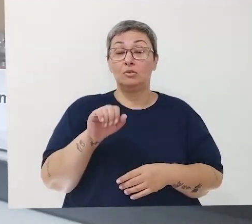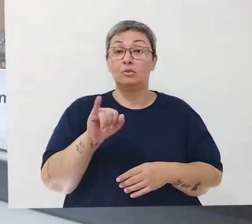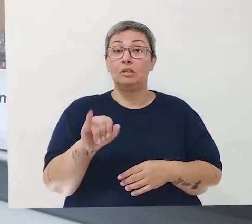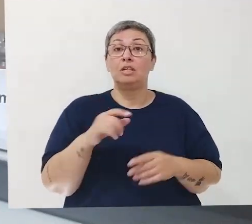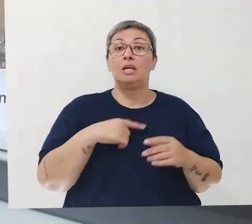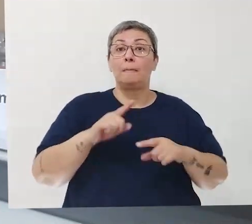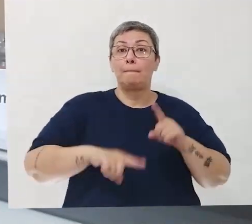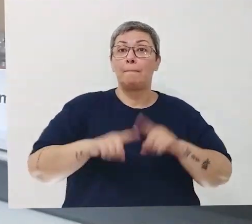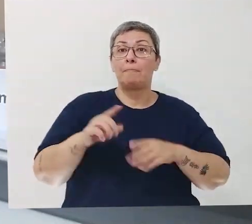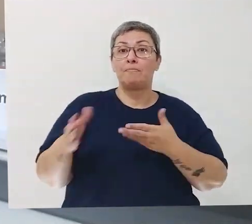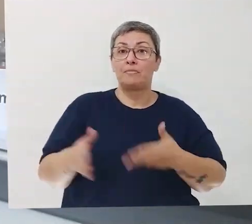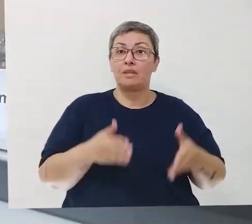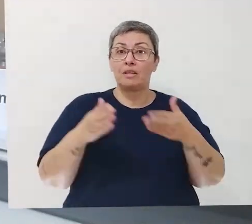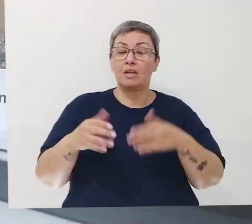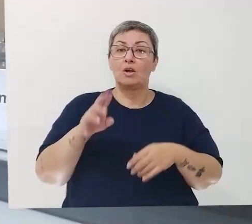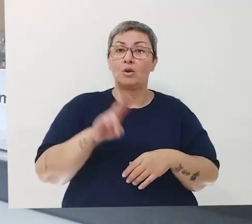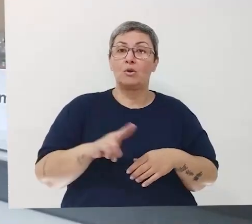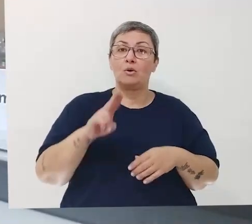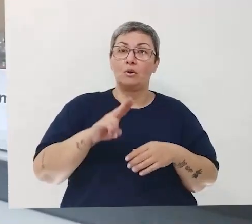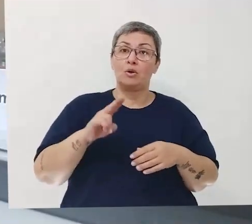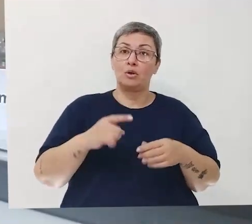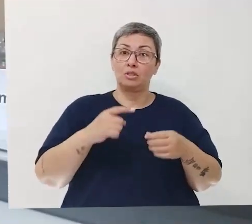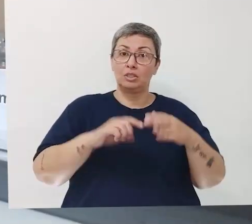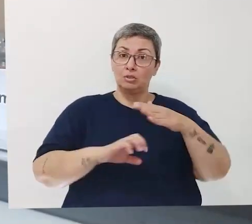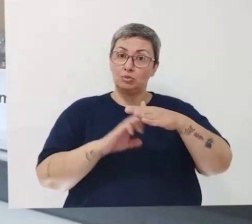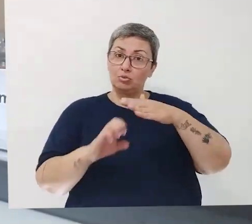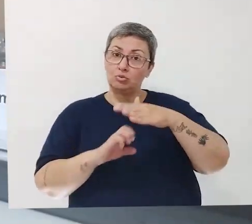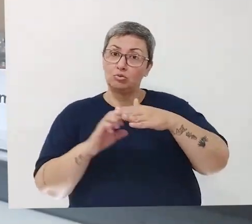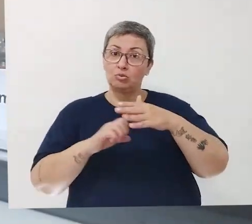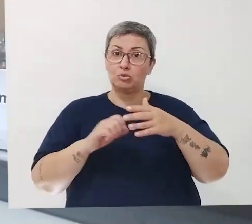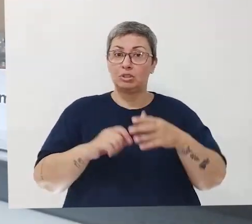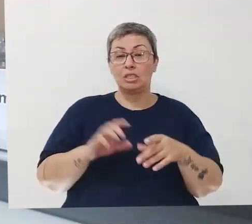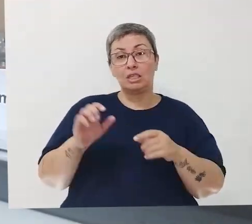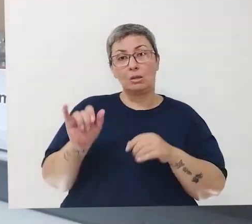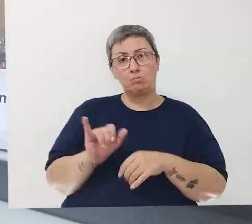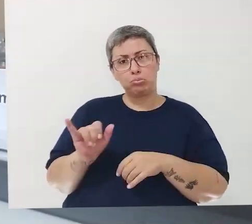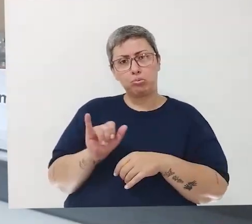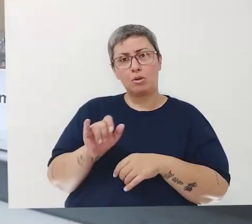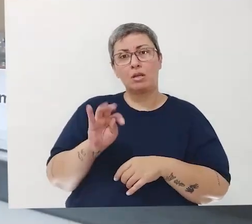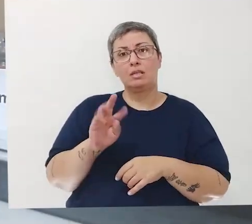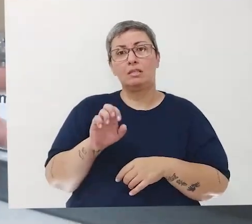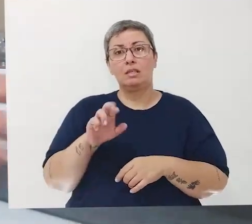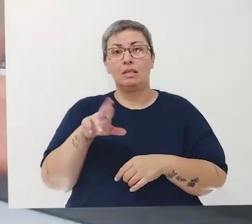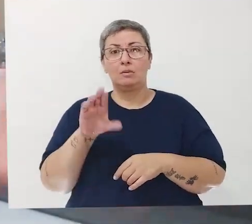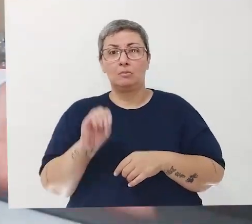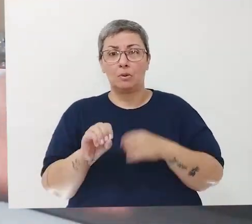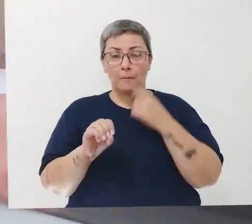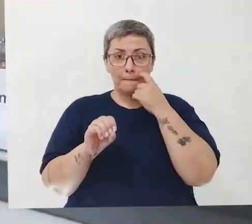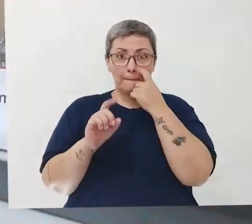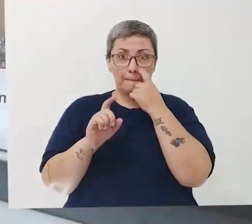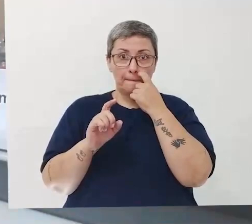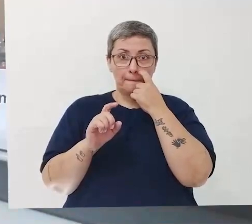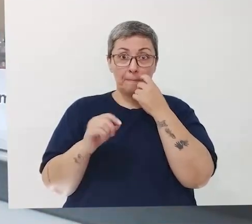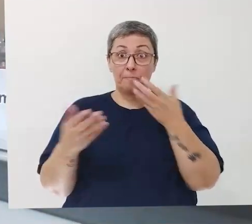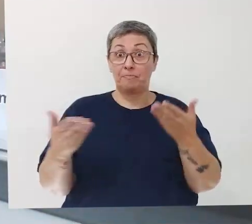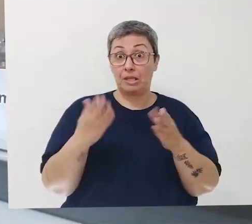consumida nas usinas termoelétricas lá daquela localidade, né? Bom,